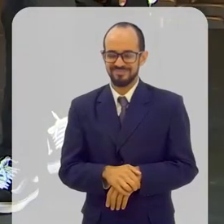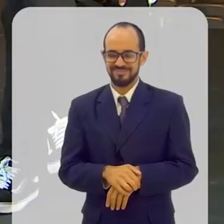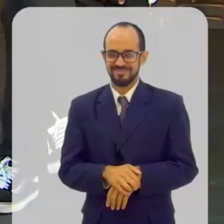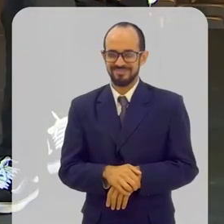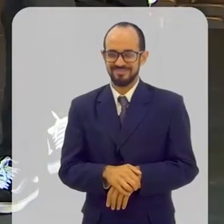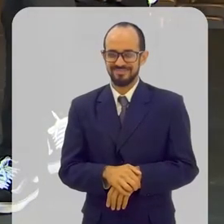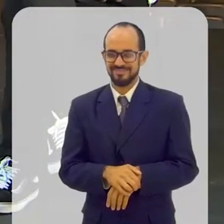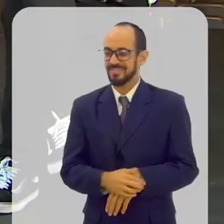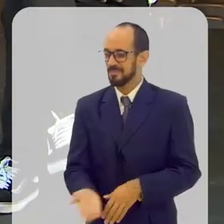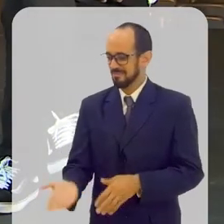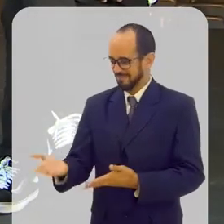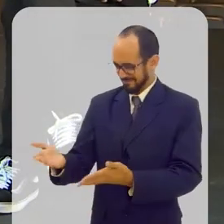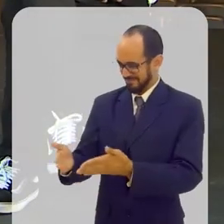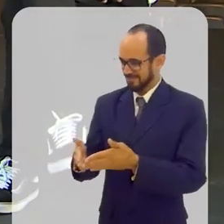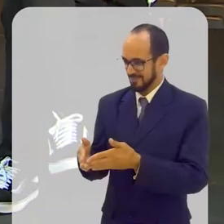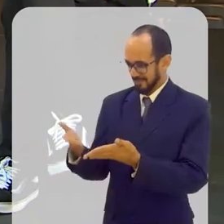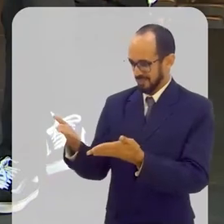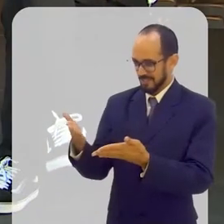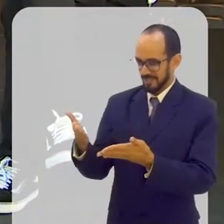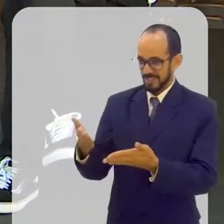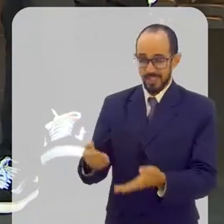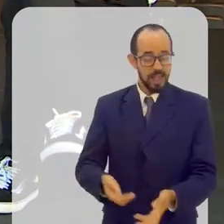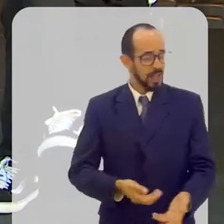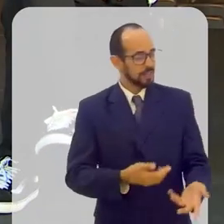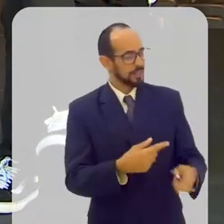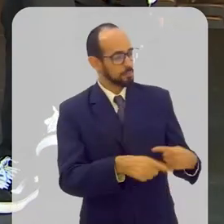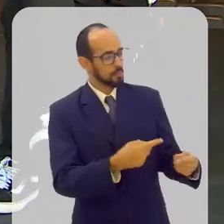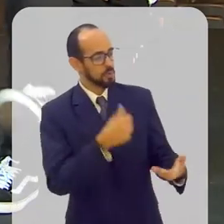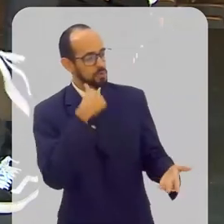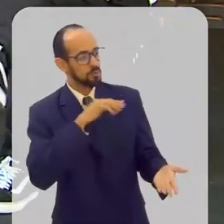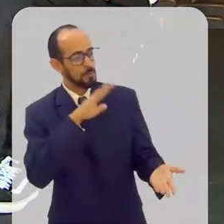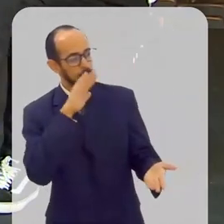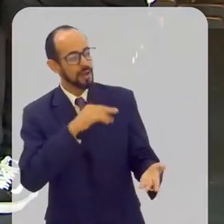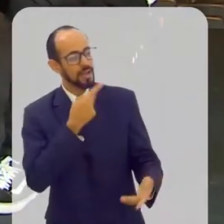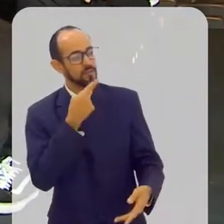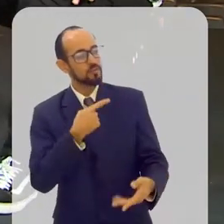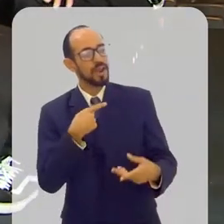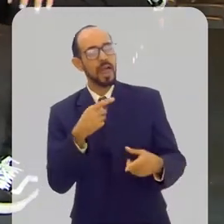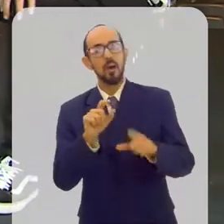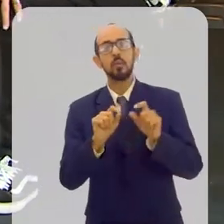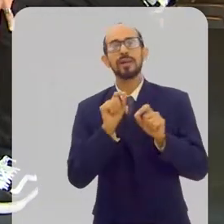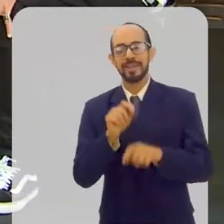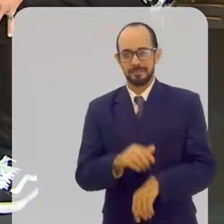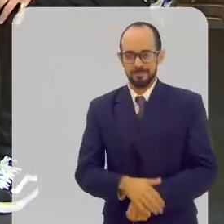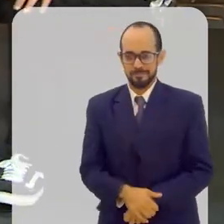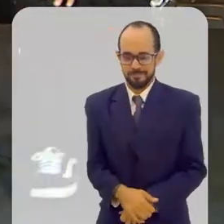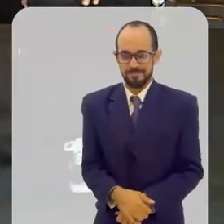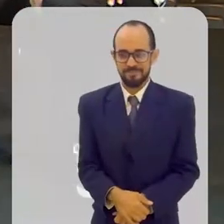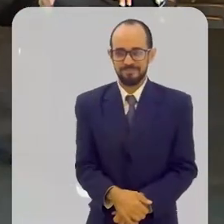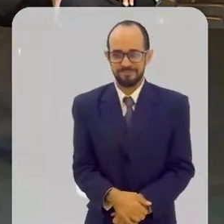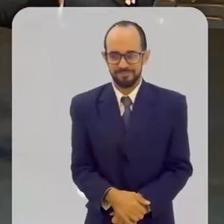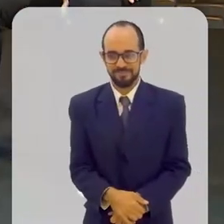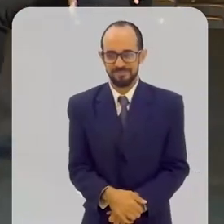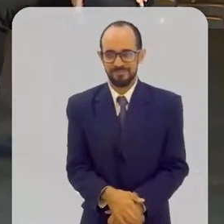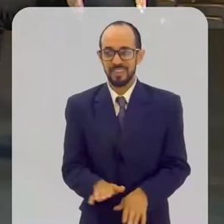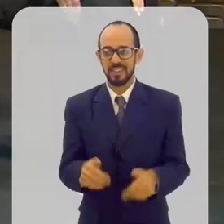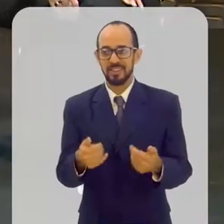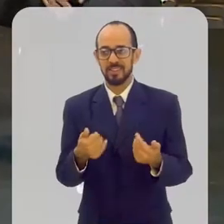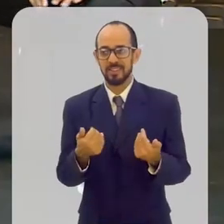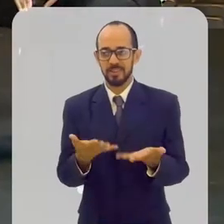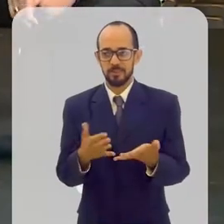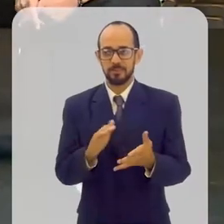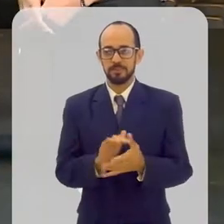Maravilhoso. Por favor. O que dizer depois de mamãe? Não é, gente. Ah, mas ela eu, é. Eu vou ela... fechar com